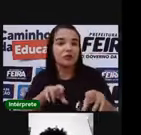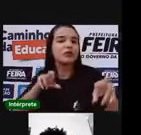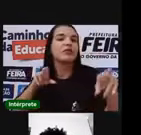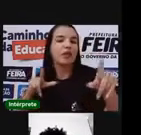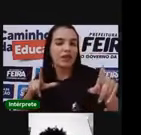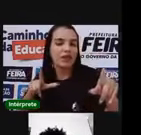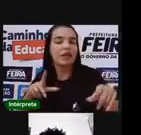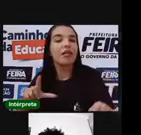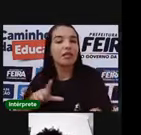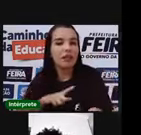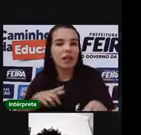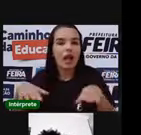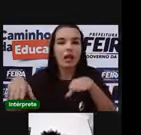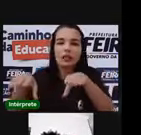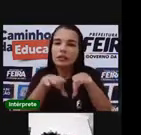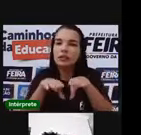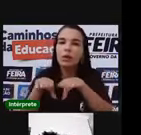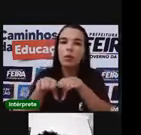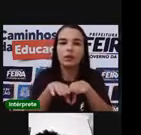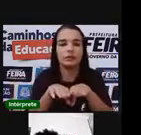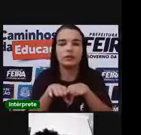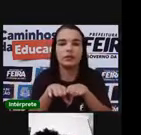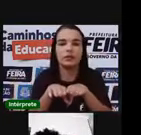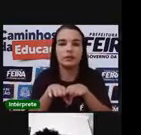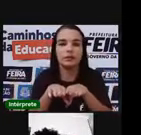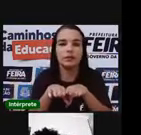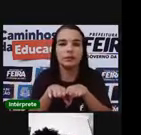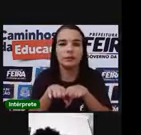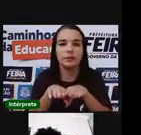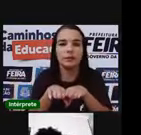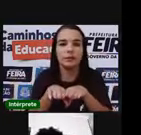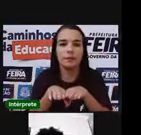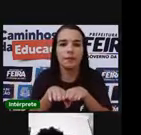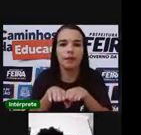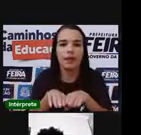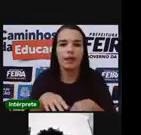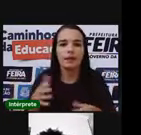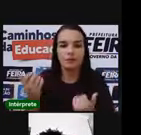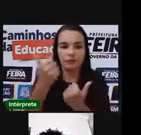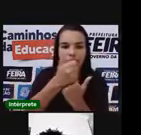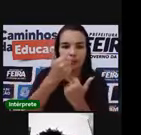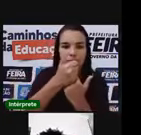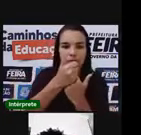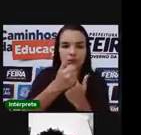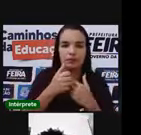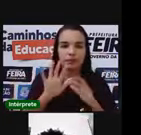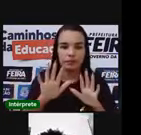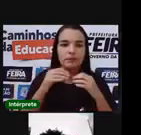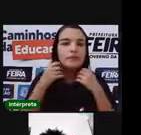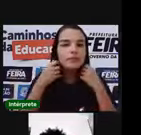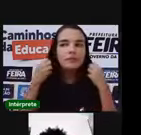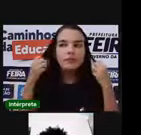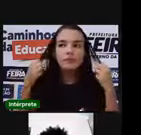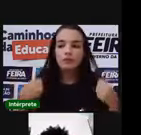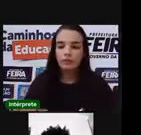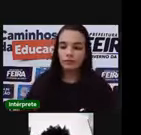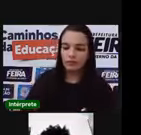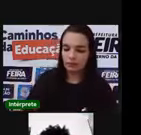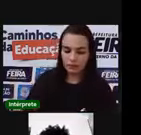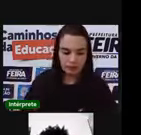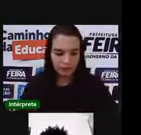tenha, não é? Partilhar não é, olha, eu tenho aqui duas canetas, tá bom? Isso é